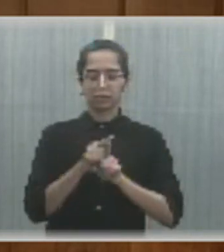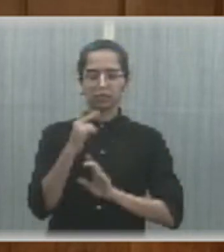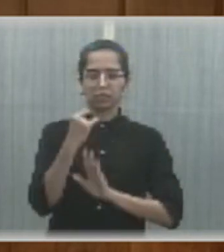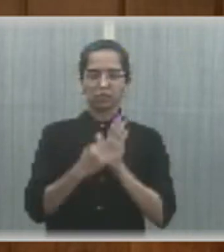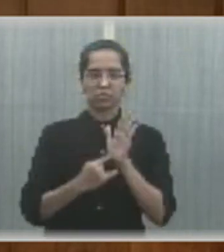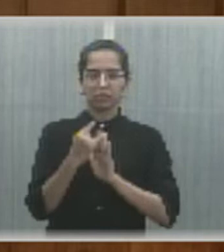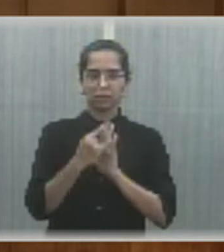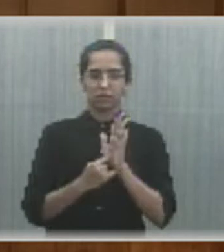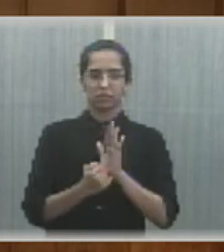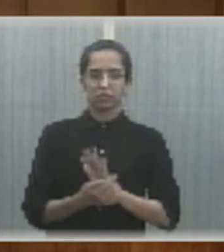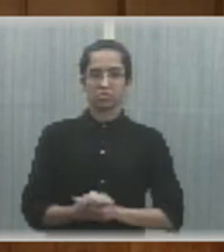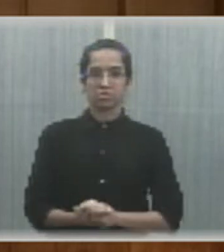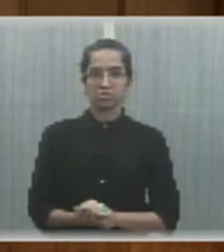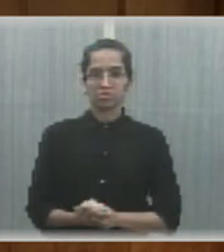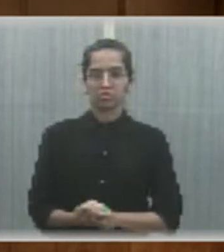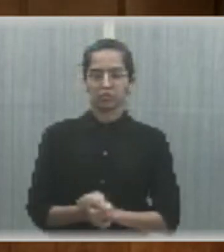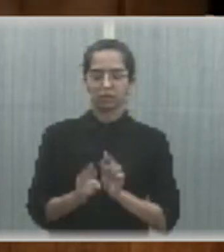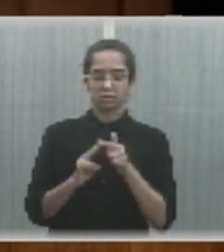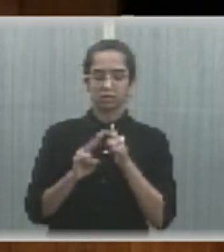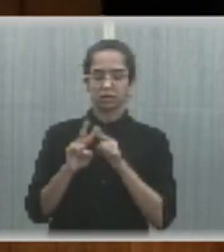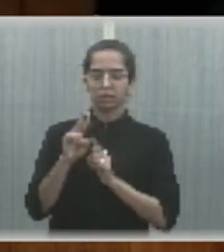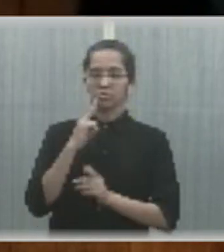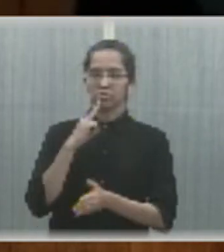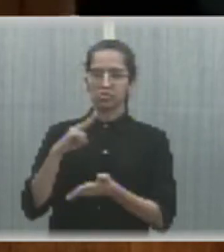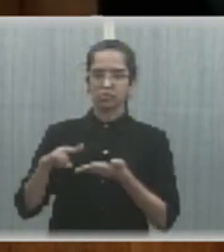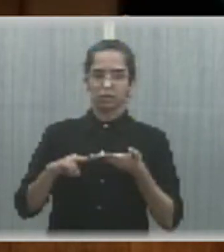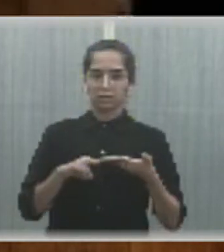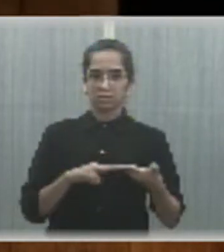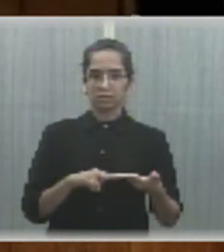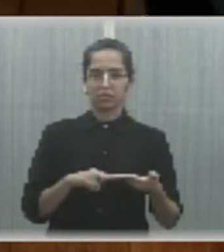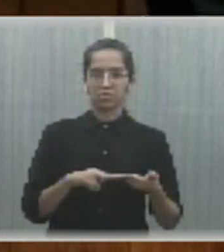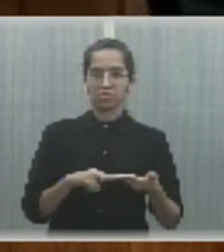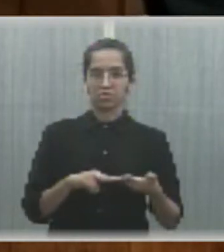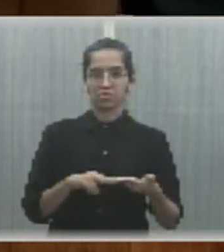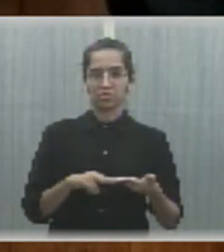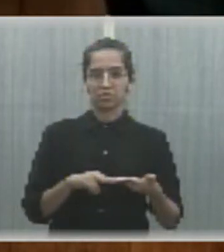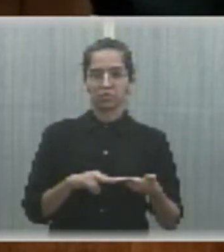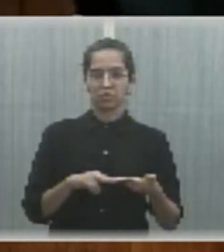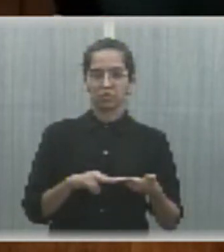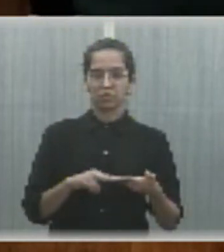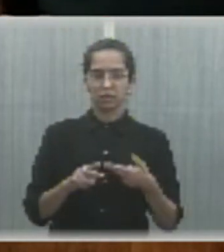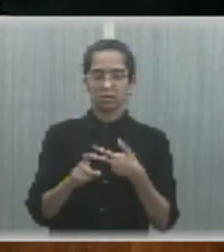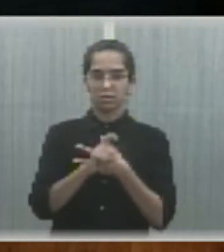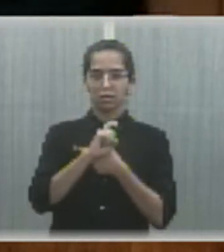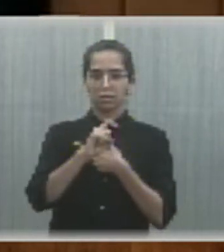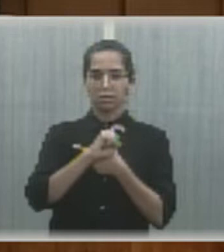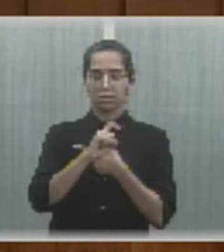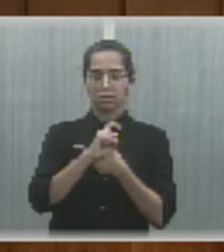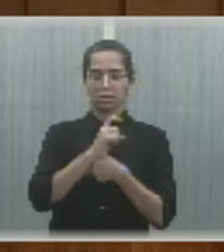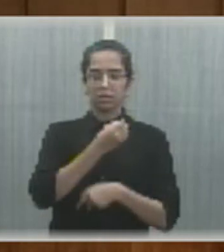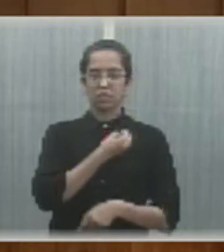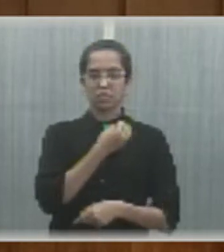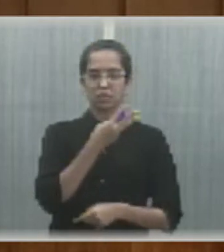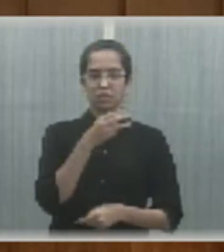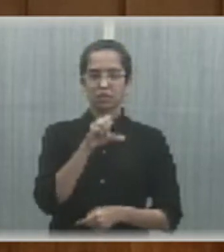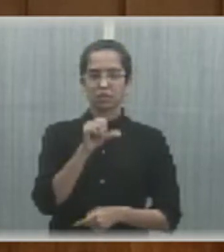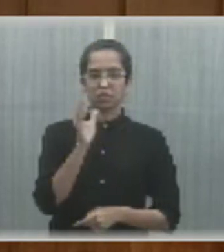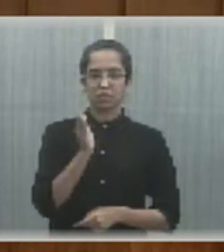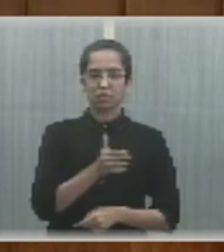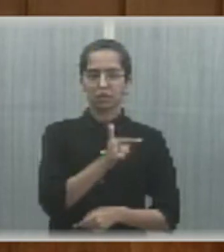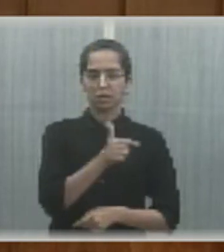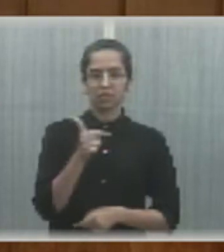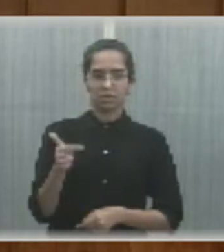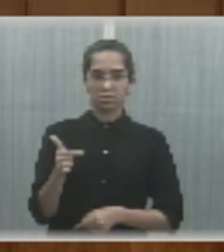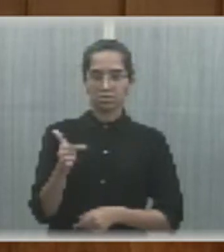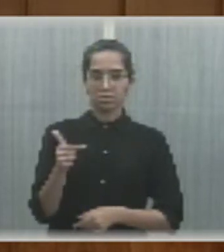seguintes matérias: duas mensagens do Poder Executivo, de número